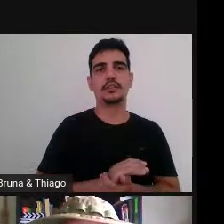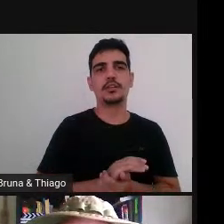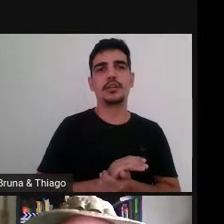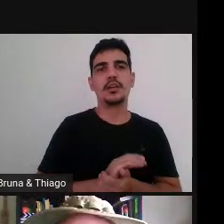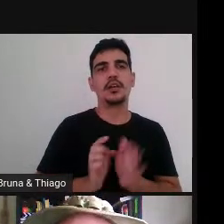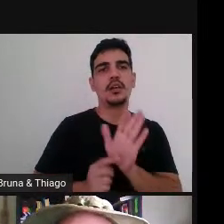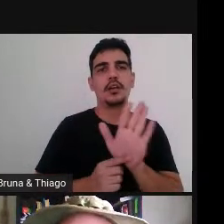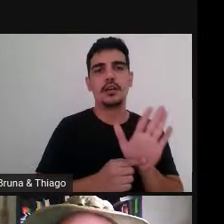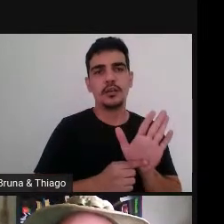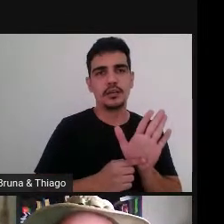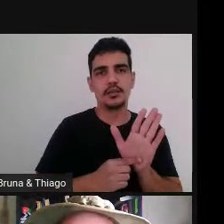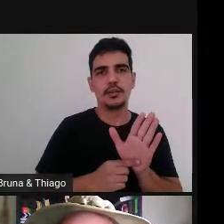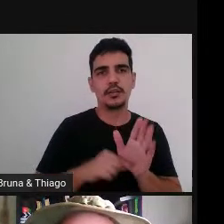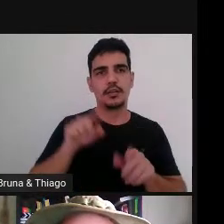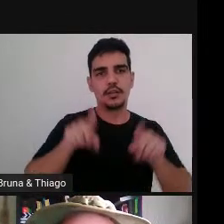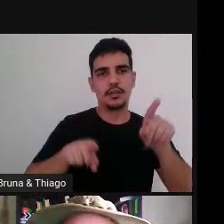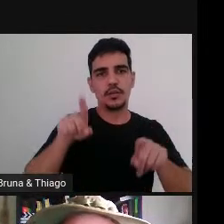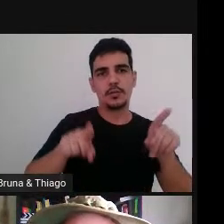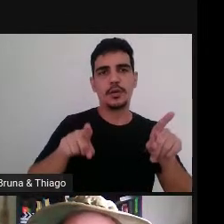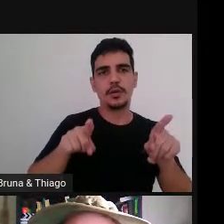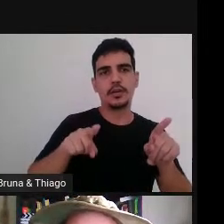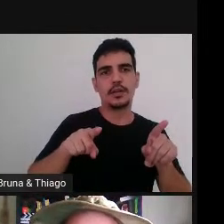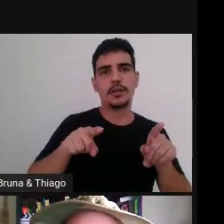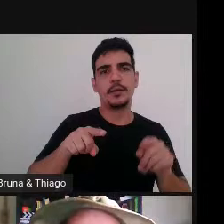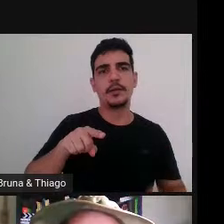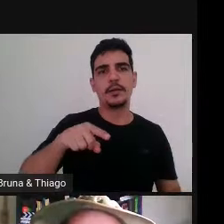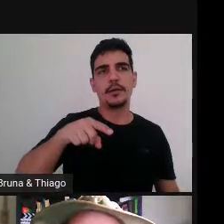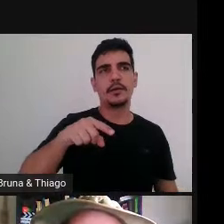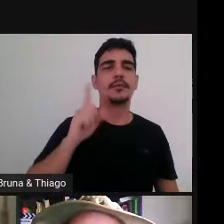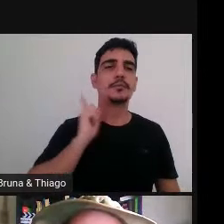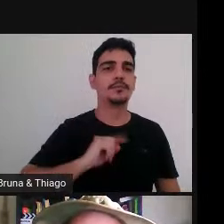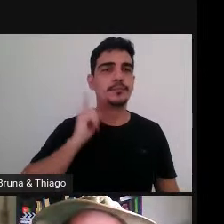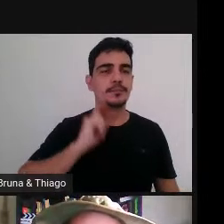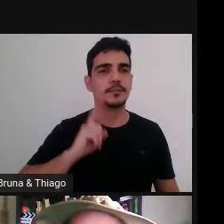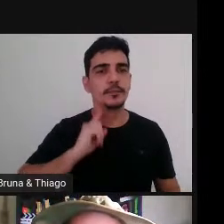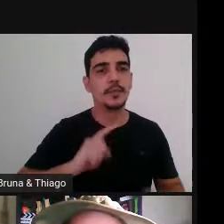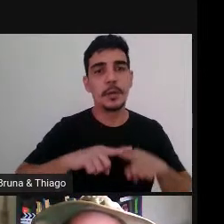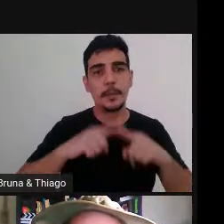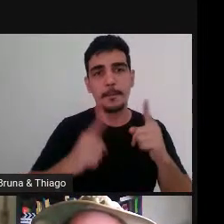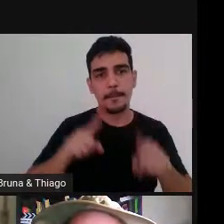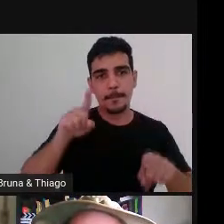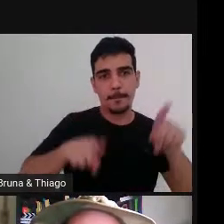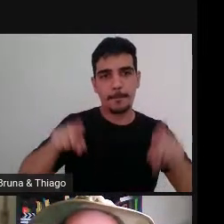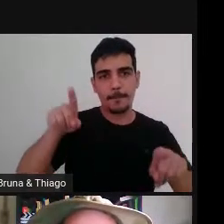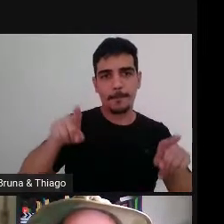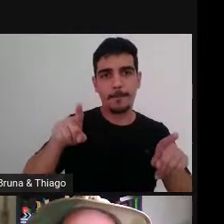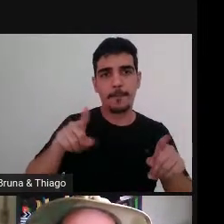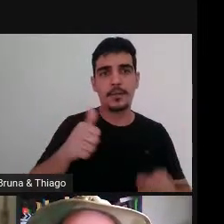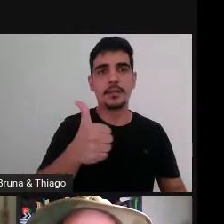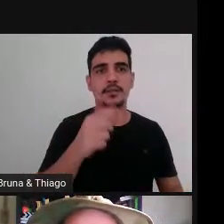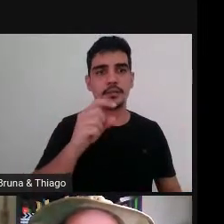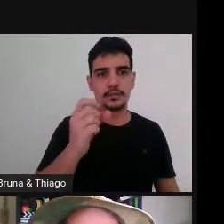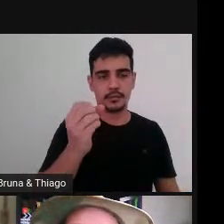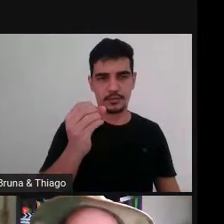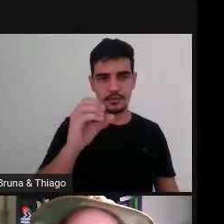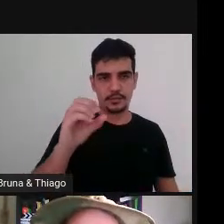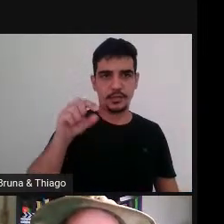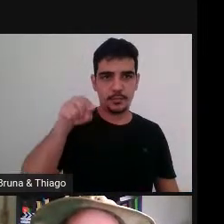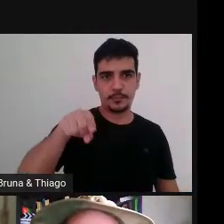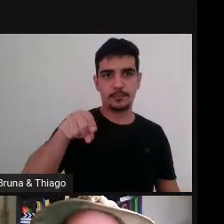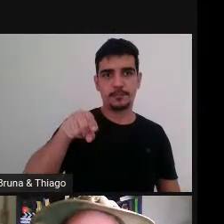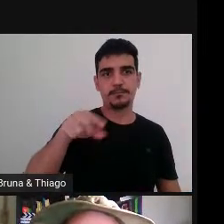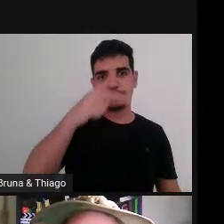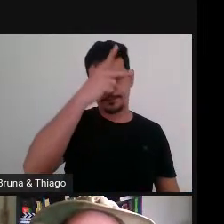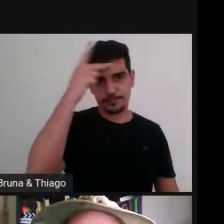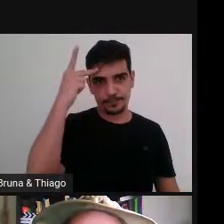ó, Minas Gerais tem 32 mil acidentes. Mas proporcionalmente ao número de 100 mil habitantes, Minas é muito mais populoso que